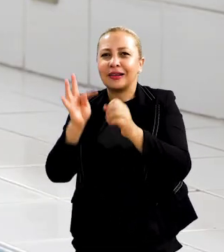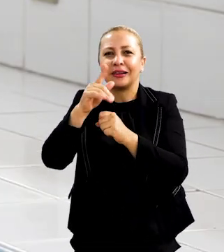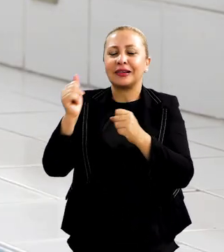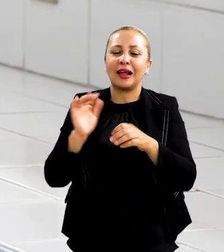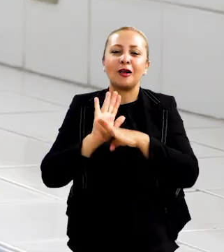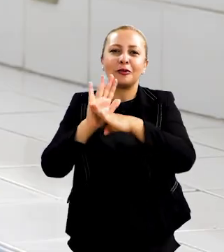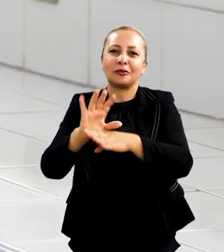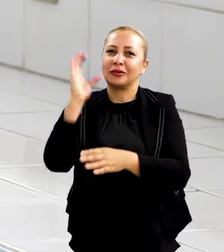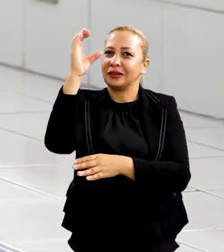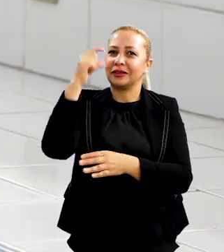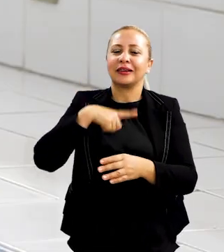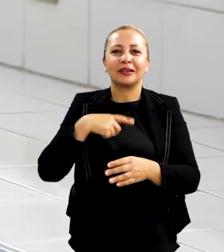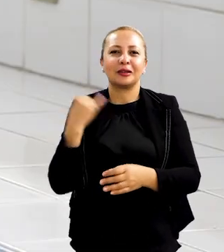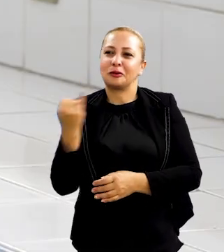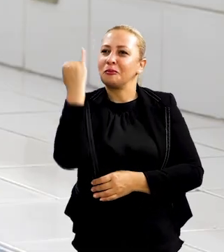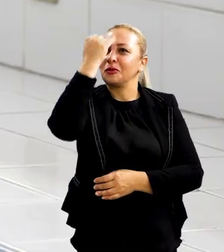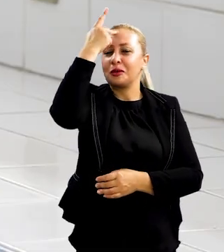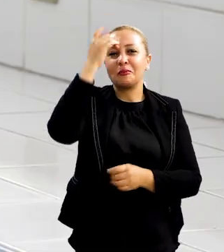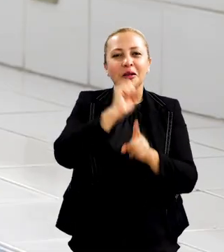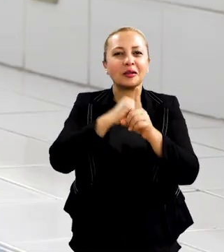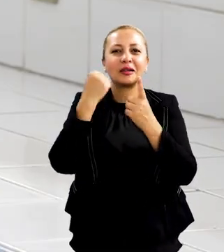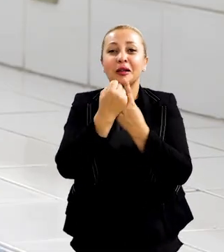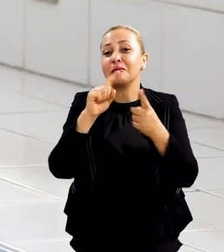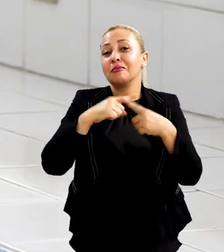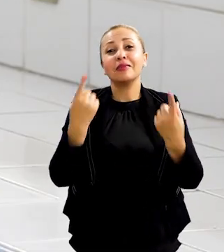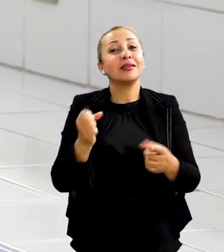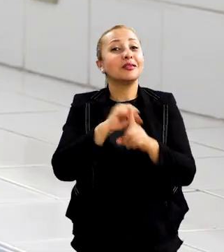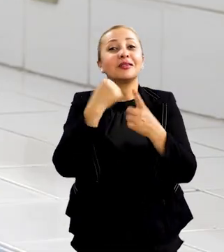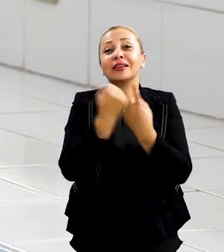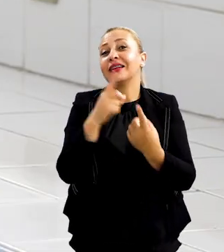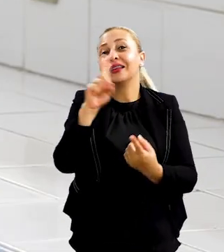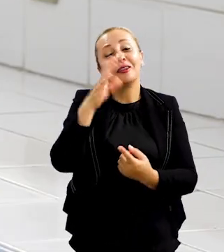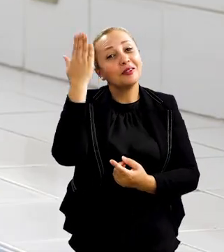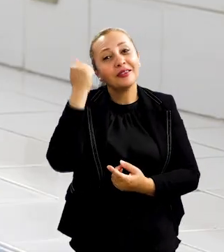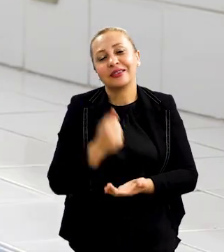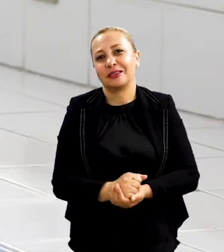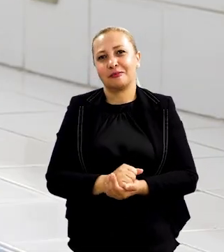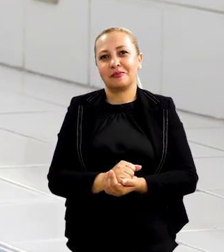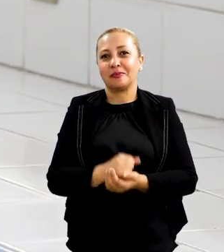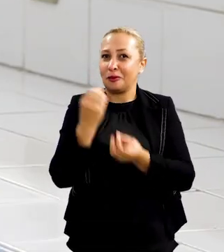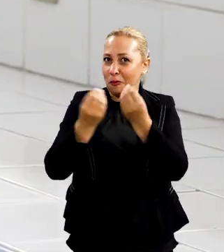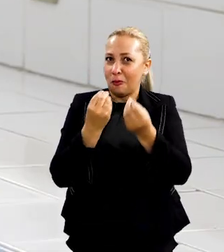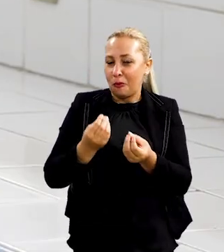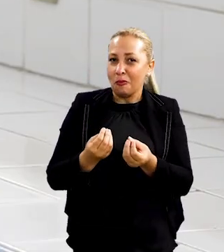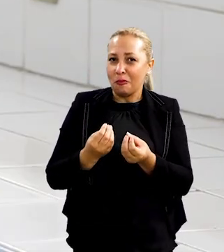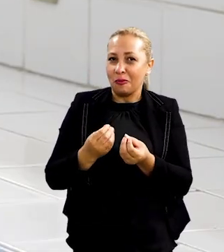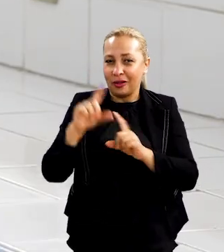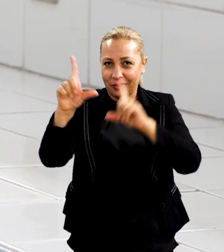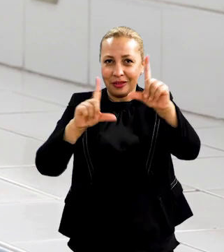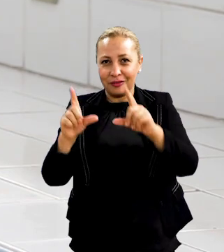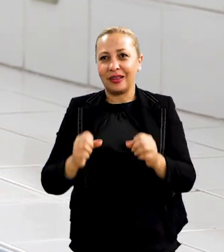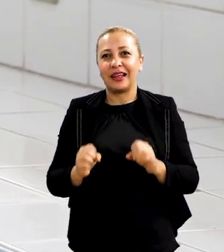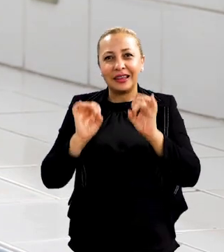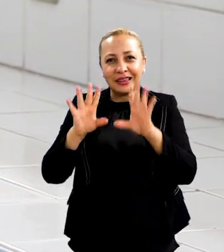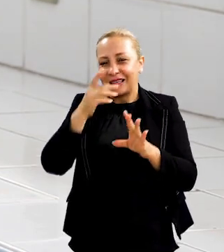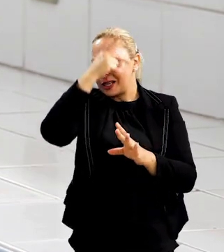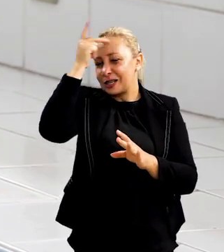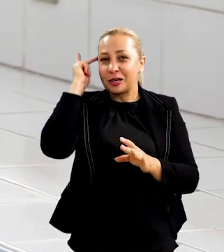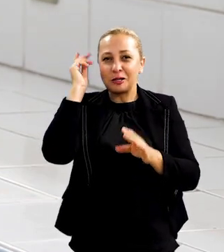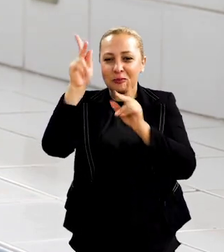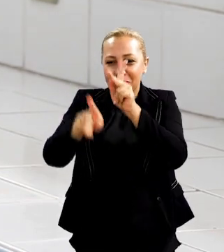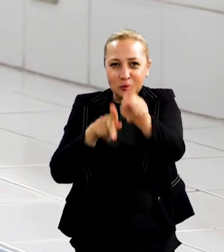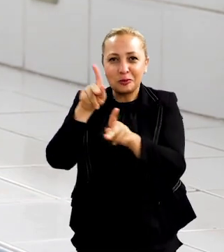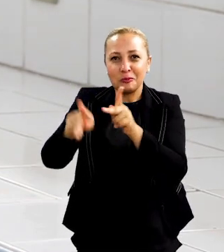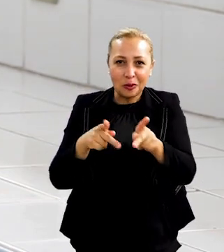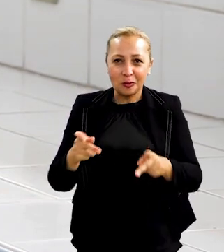com a ciência. Tem importância para a sociedade, mas às vezes a sociedade não fica sabendo. Então, veículos como esse e outros permitem que a